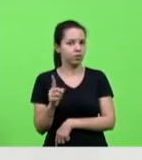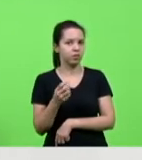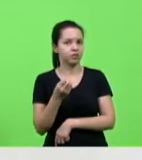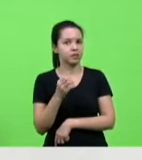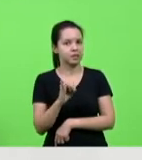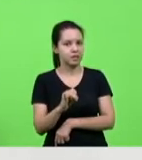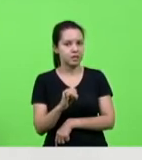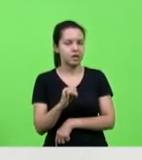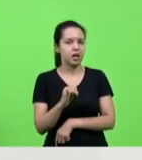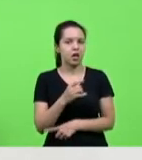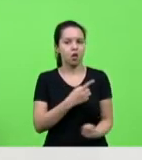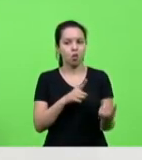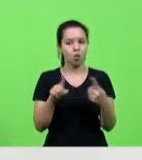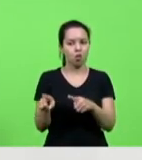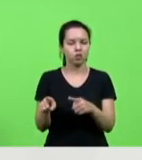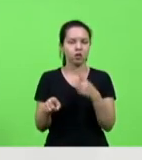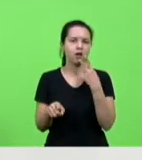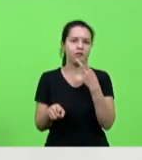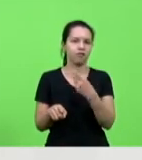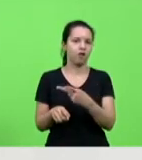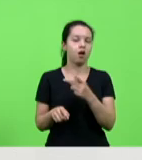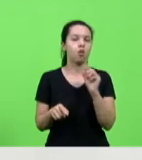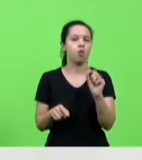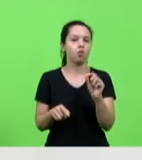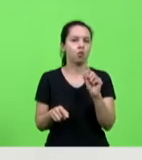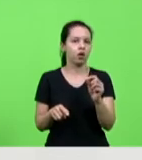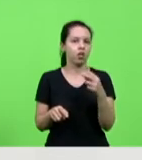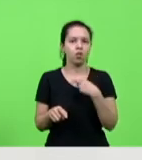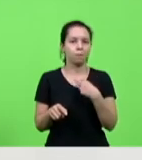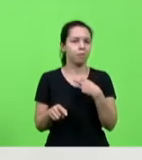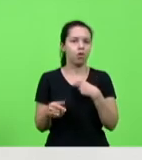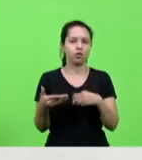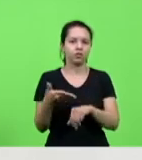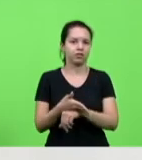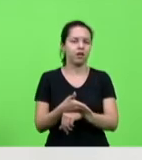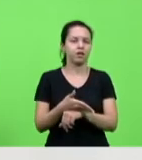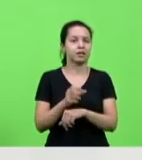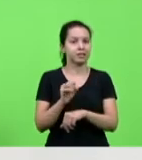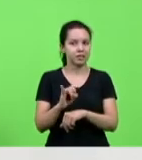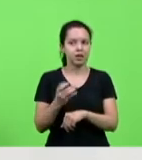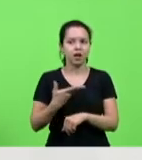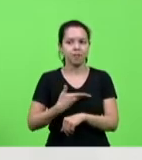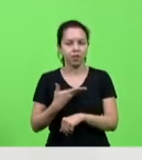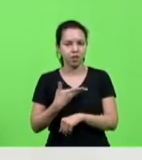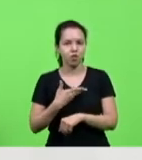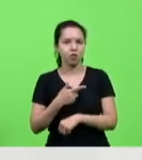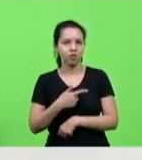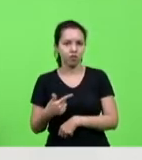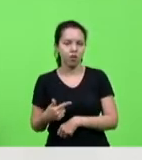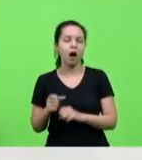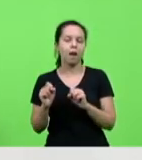entrar inativos. E se ele é amiguinho do governador, ele diz que pode entrar inativos.